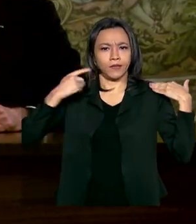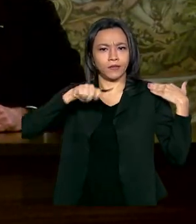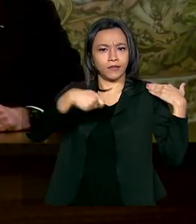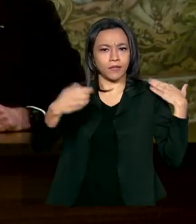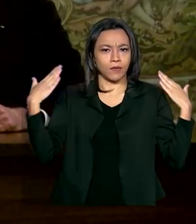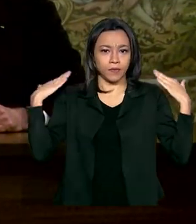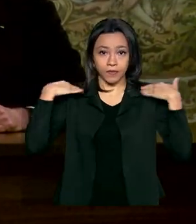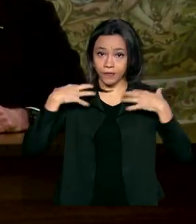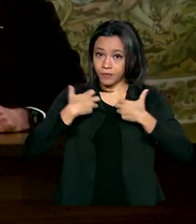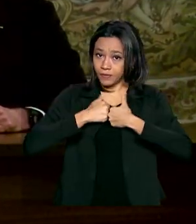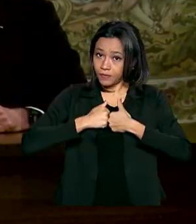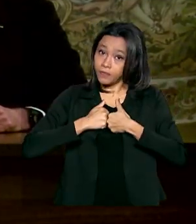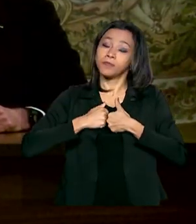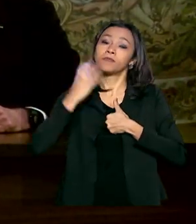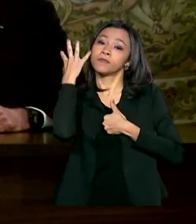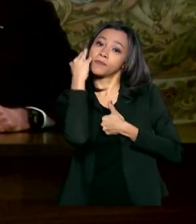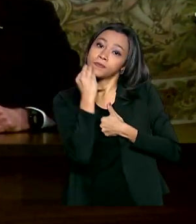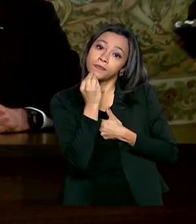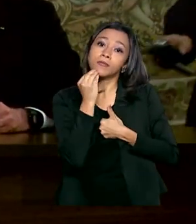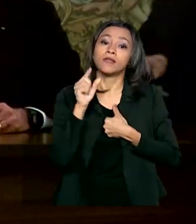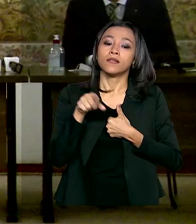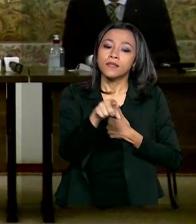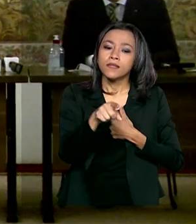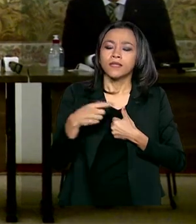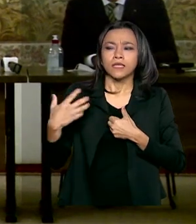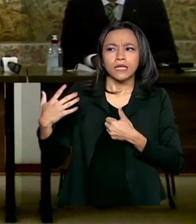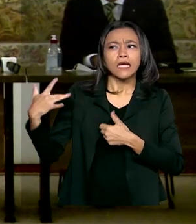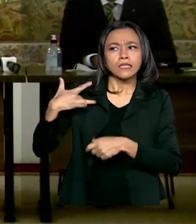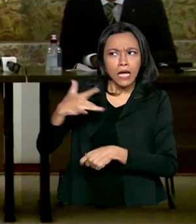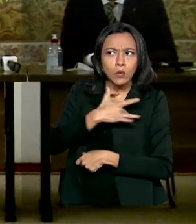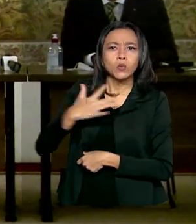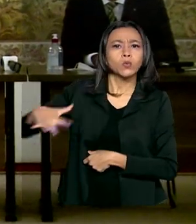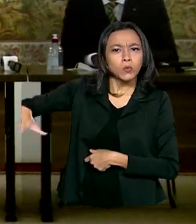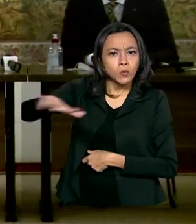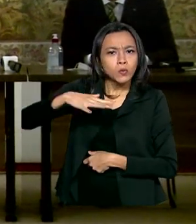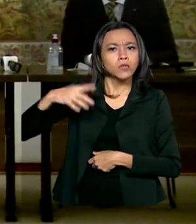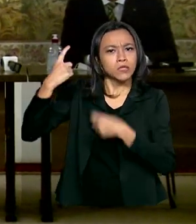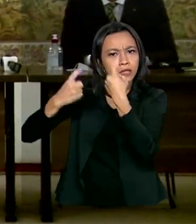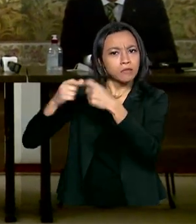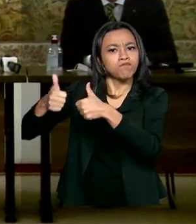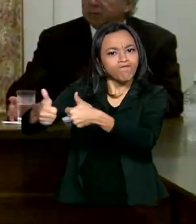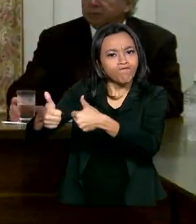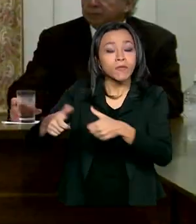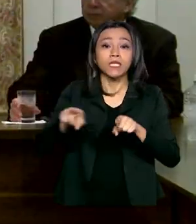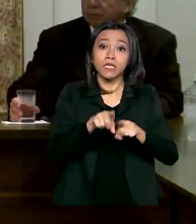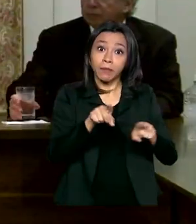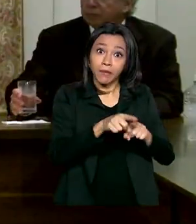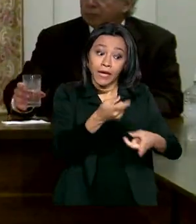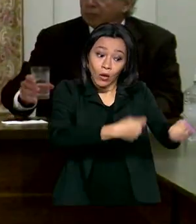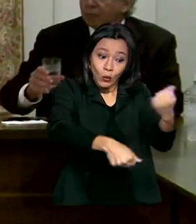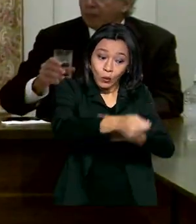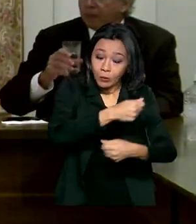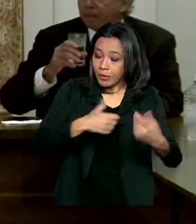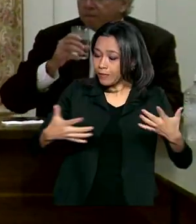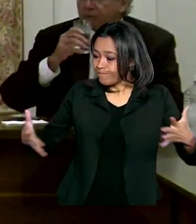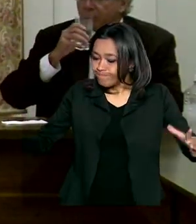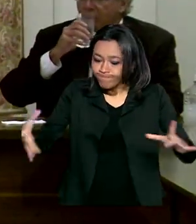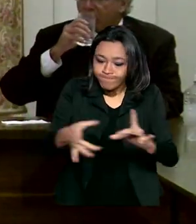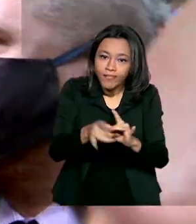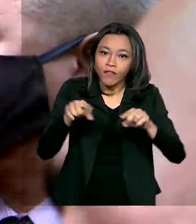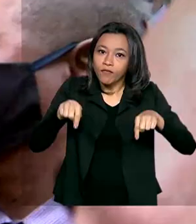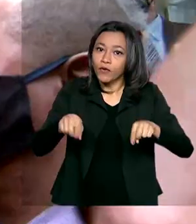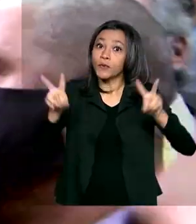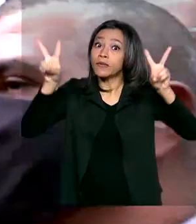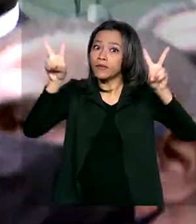Dias Toffoli. Conciliar a saúde das pessoas e a reativação da economia durante a pandemia do coronavírus fez parte das